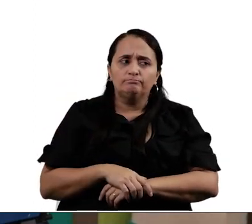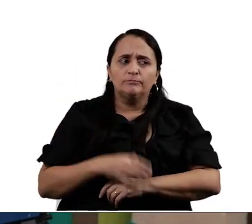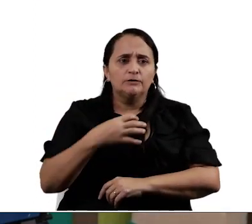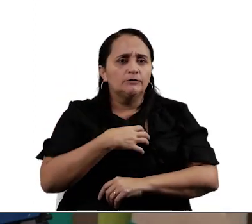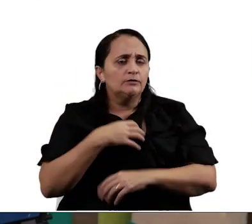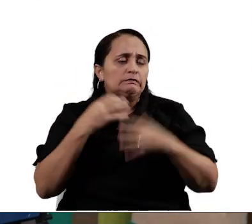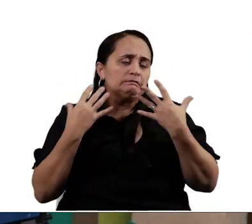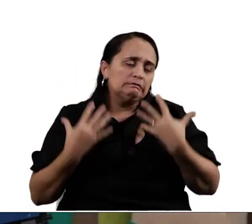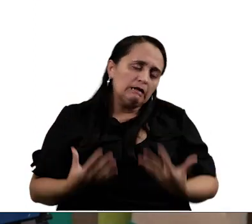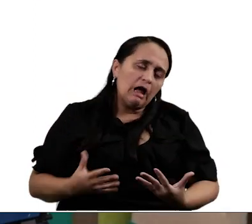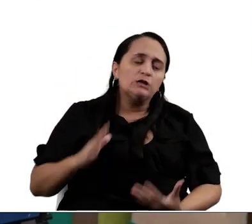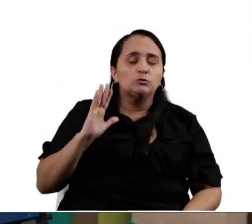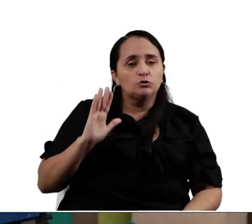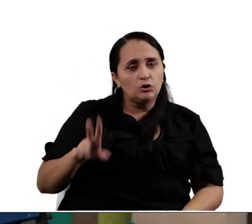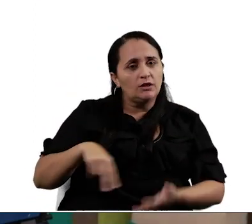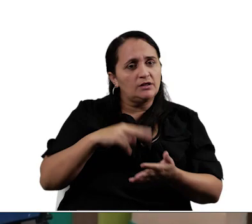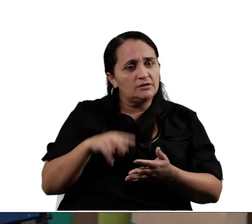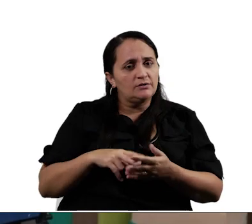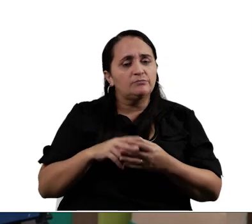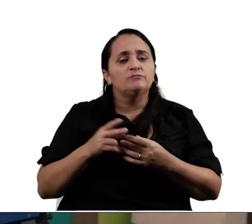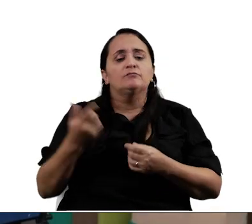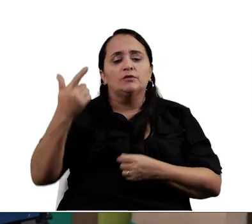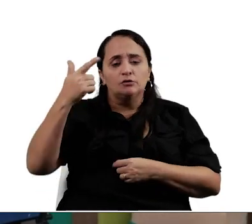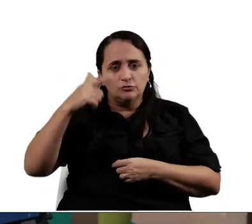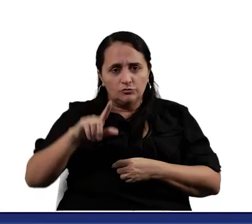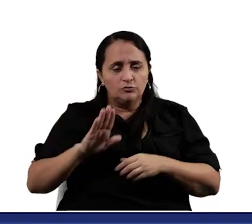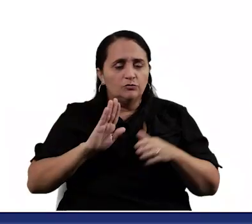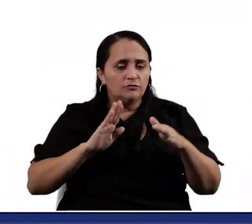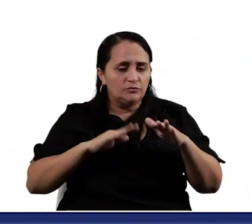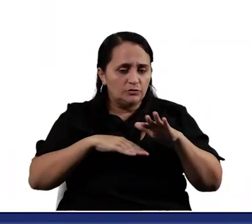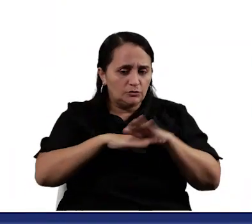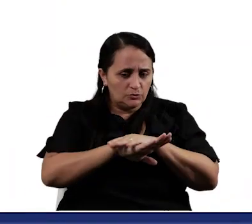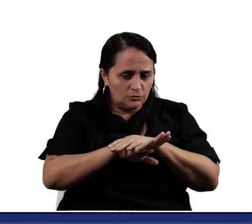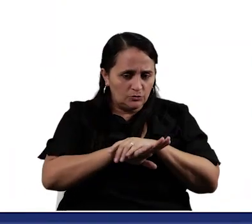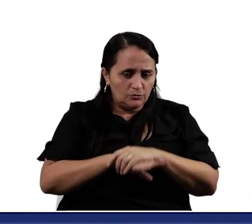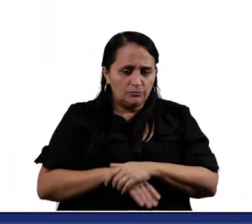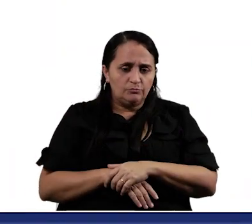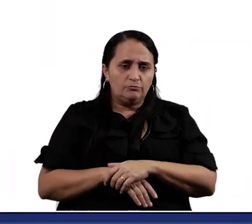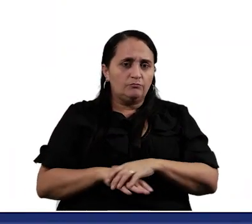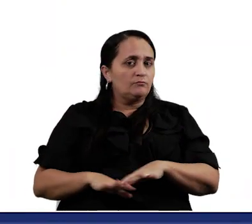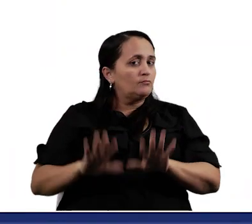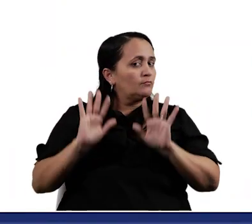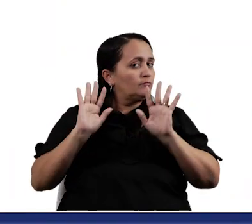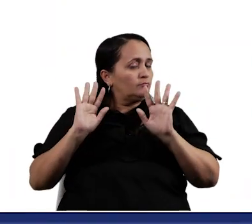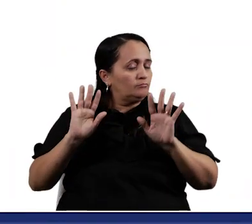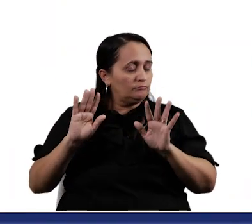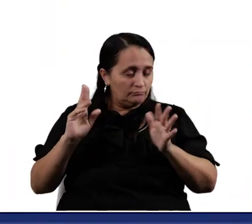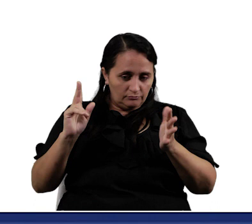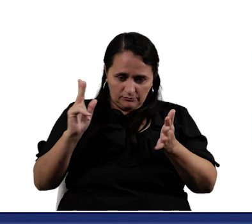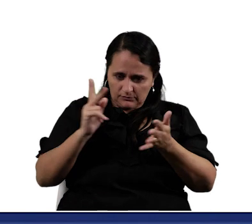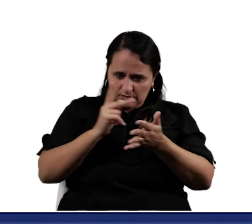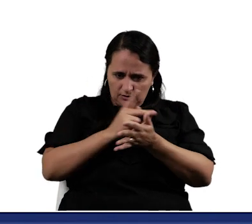já estava cansado de tanto dançar. Entrou na viola e começou a se chacoalhar todo. Durante o voo, um